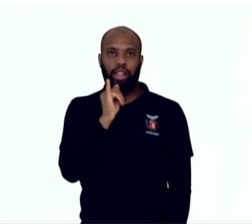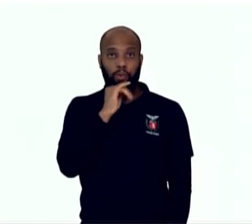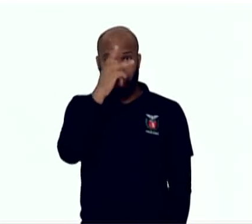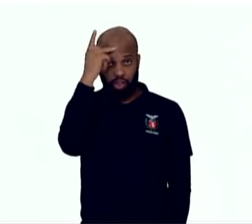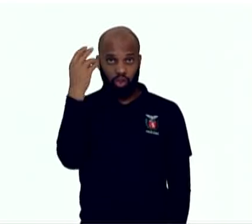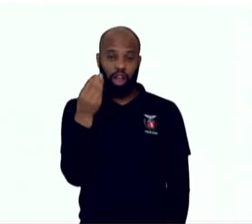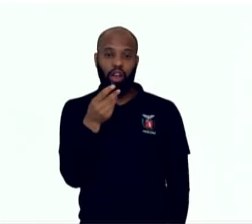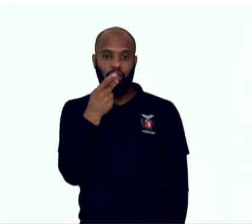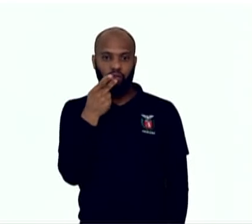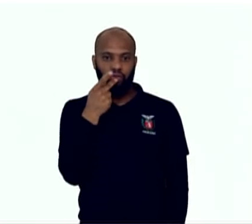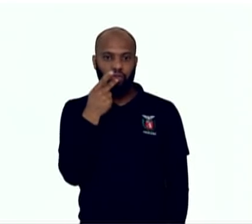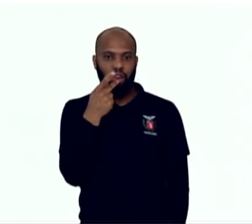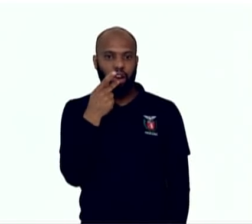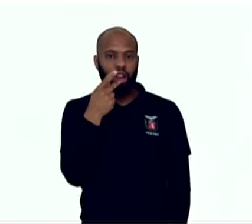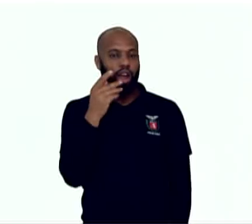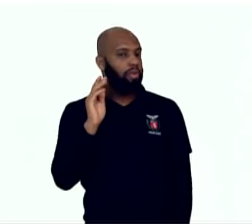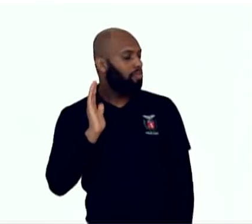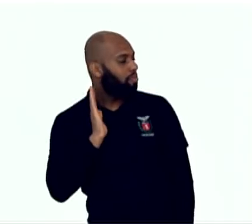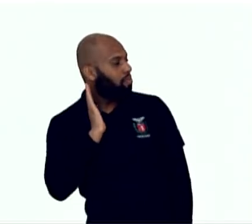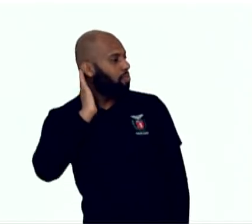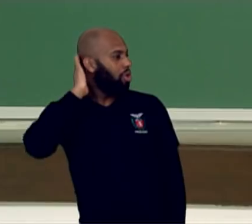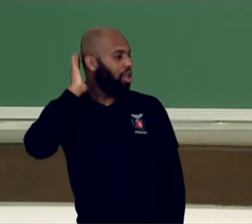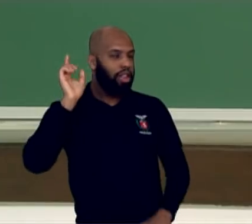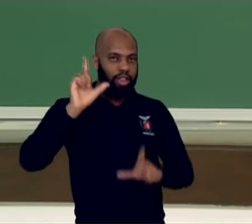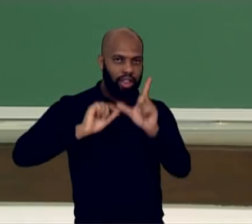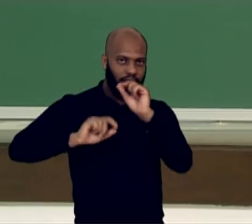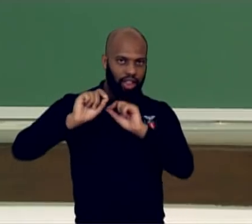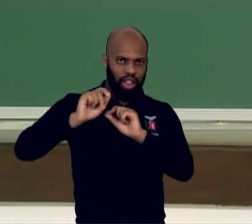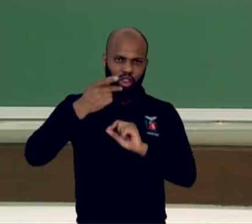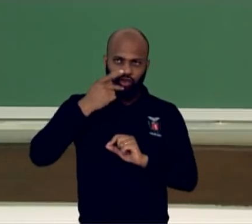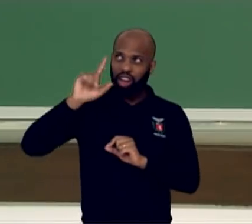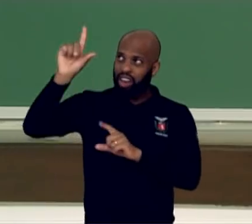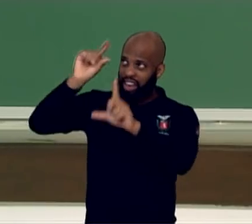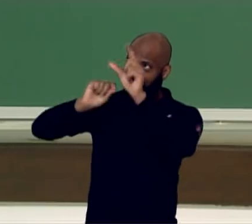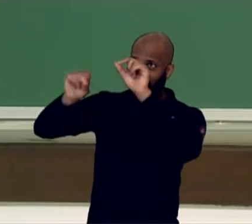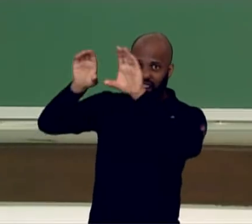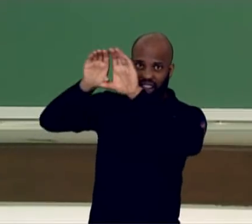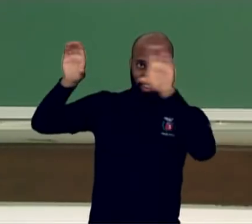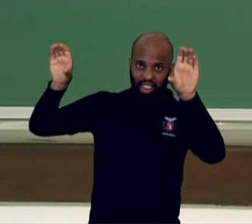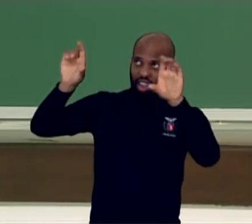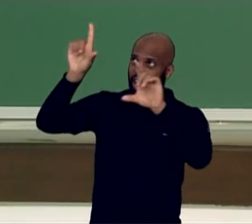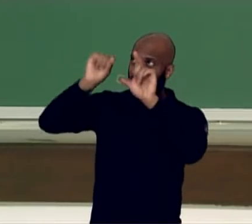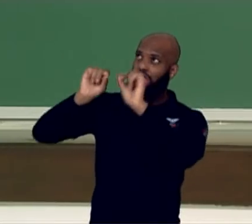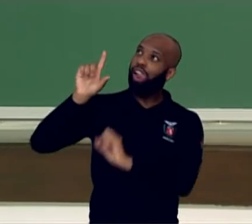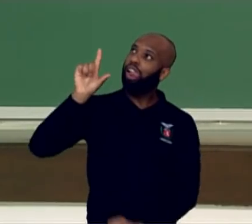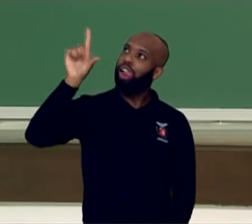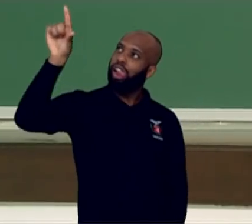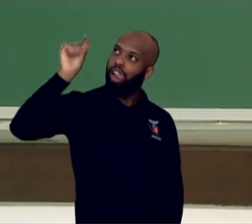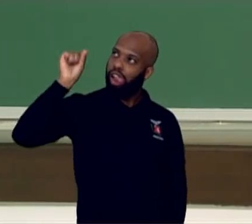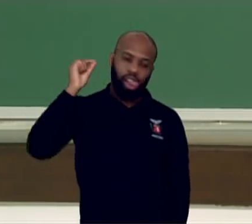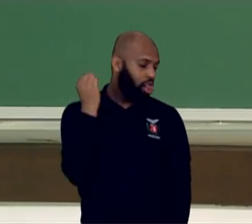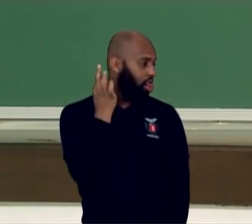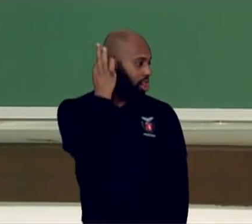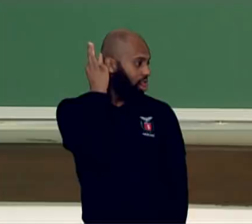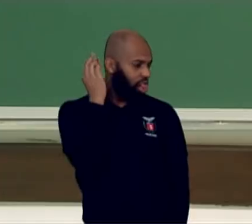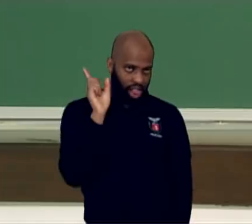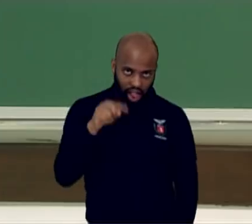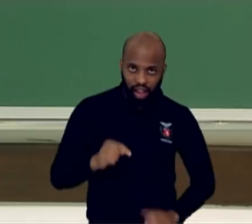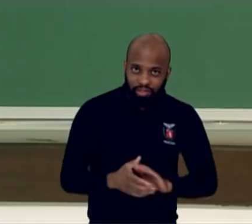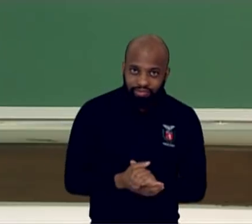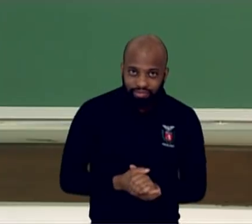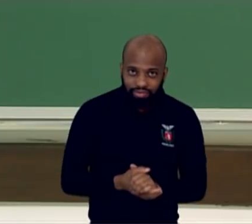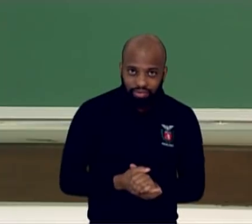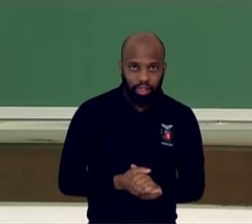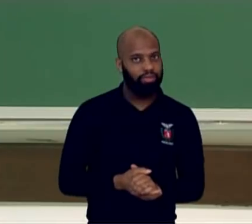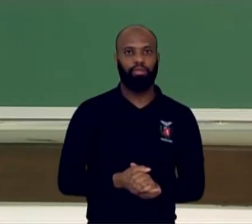fala, põe no cabelo uma estrela, ela está falando de uma estrela lá do céu? Aqui a gente não sabe se ela está falando nesse sentido. Mas